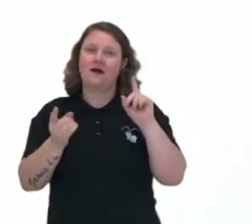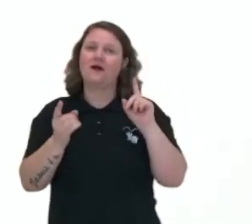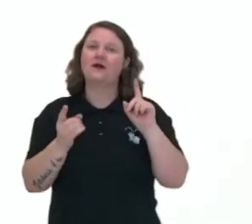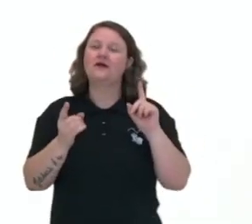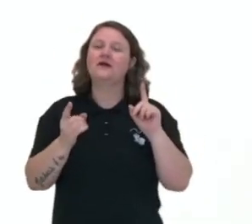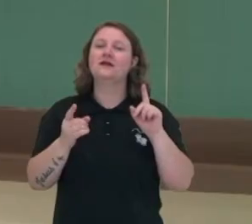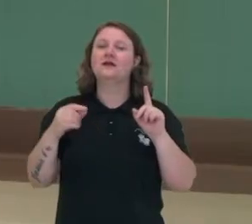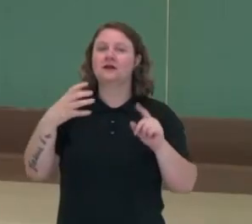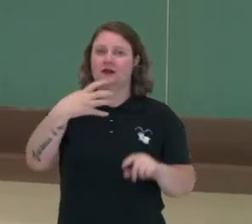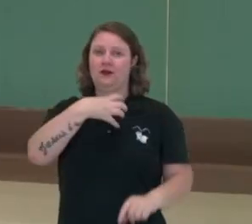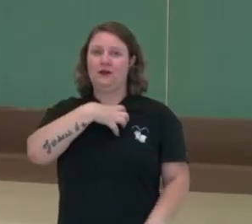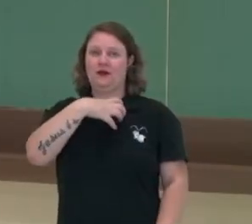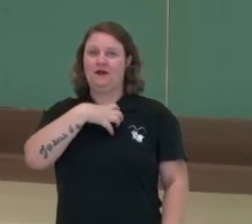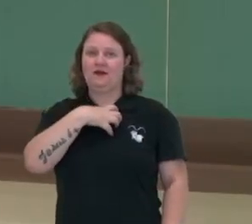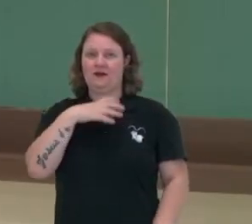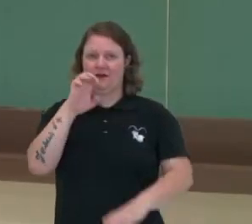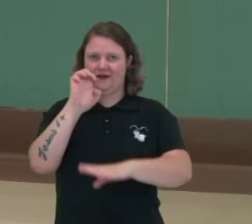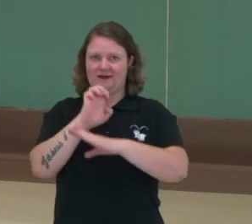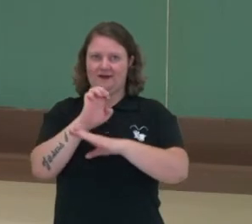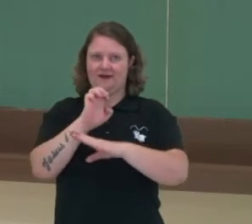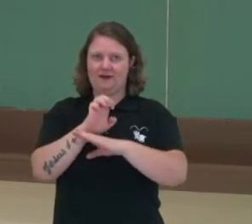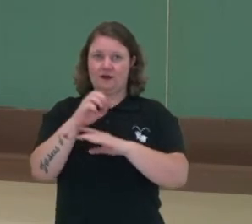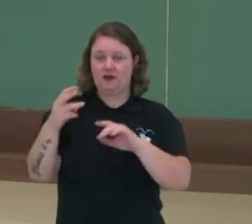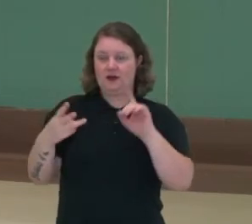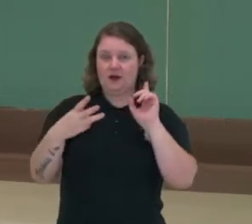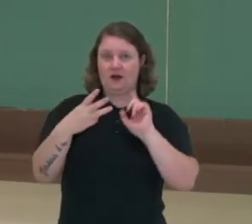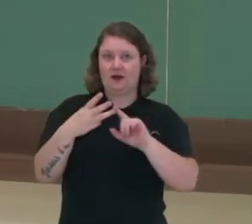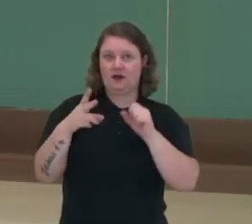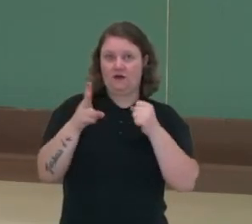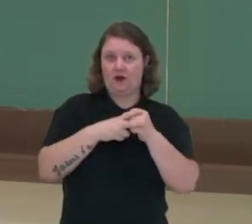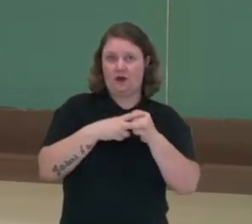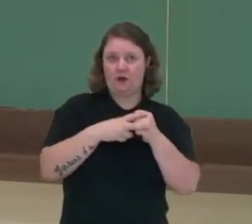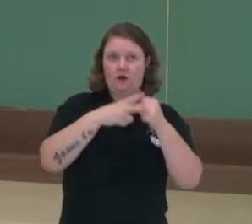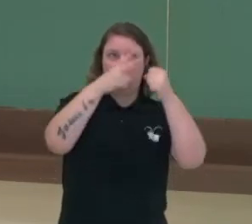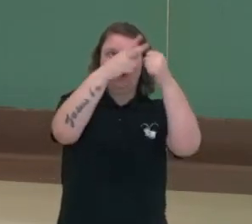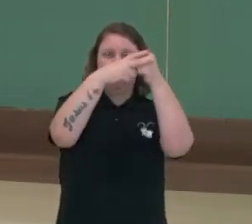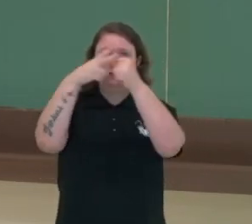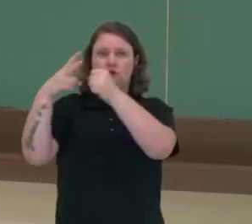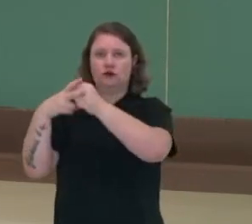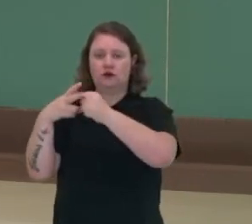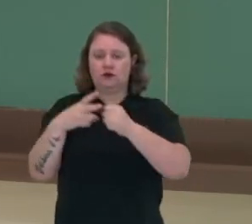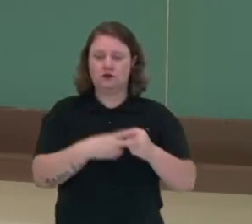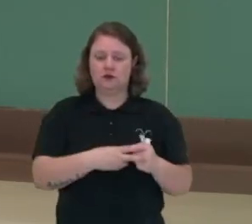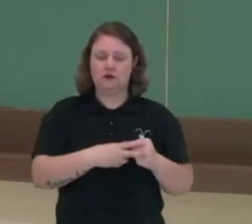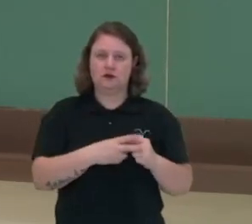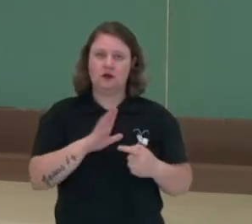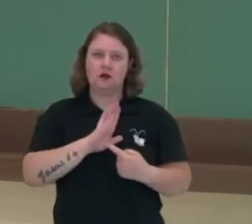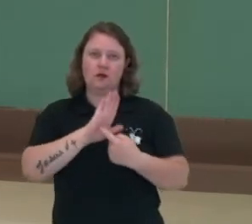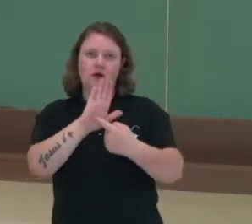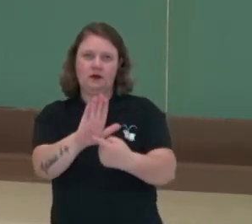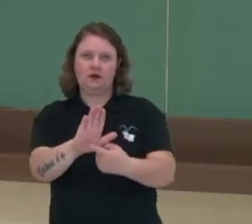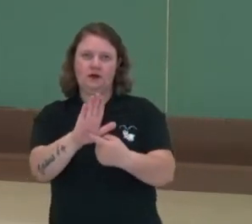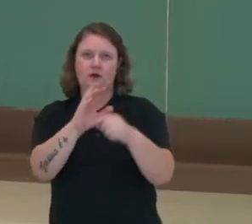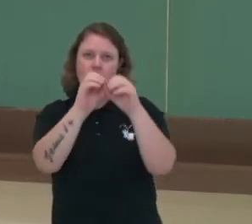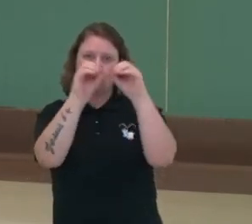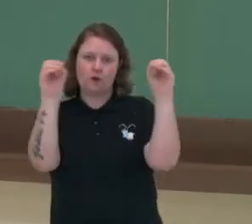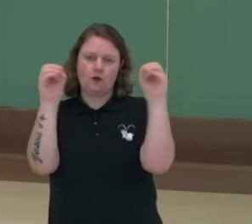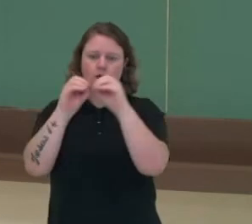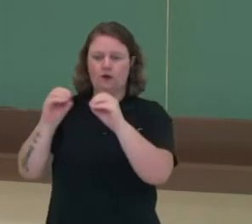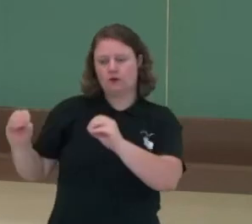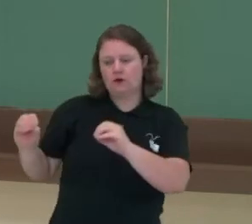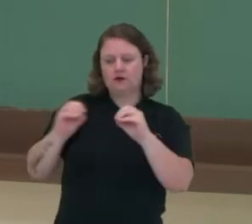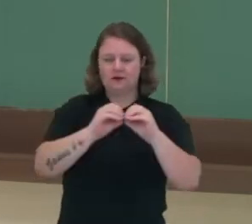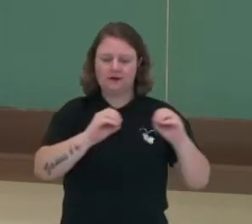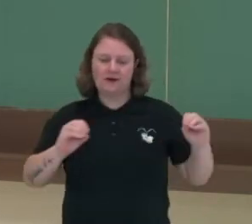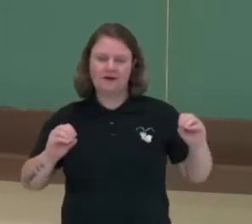terceira oração, porque eu tenho o terceiro verbo, certo? Cada verbo representa uma oração. Conseguiram